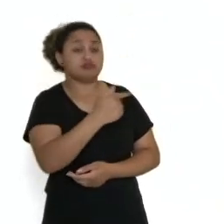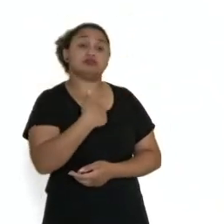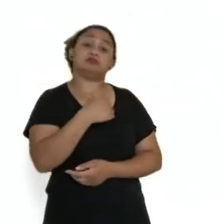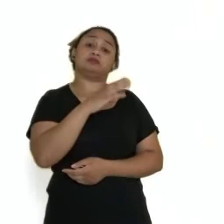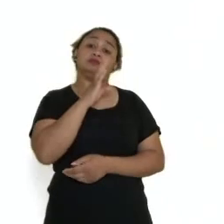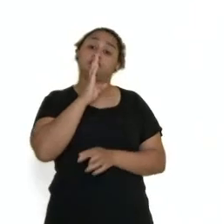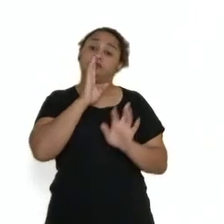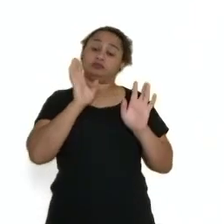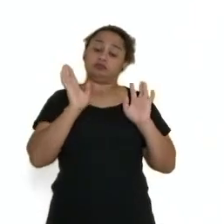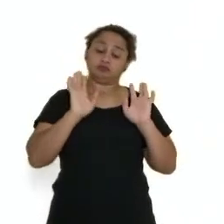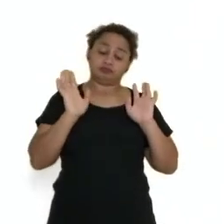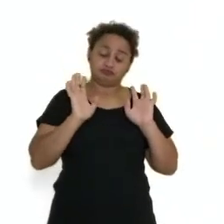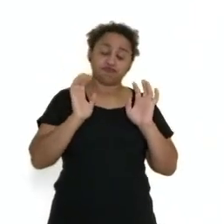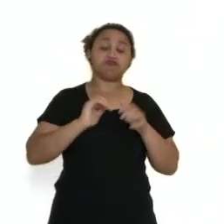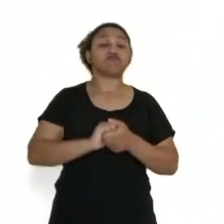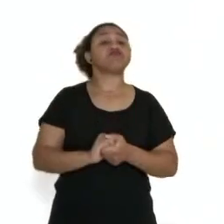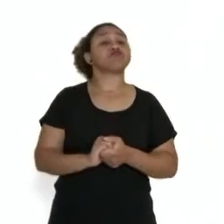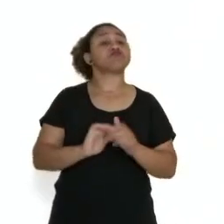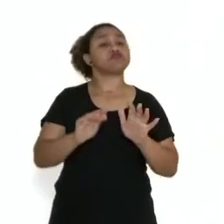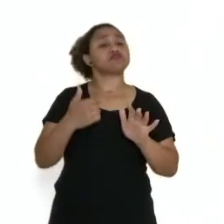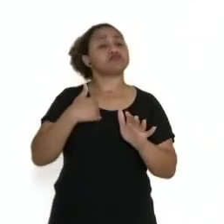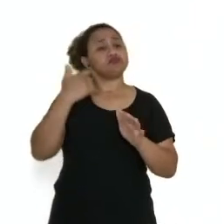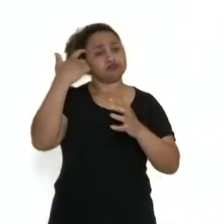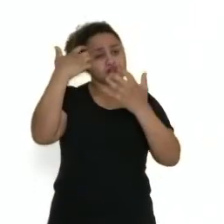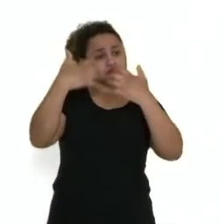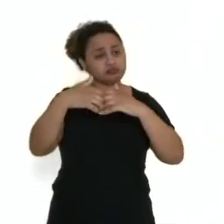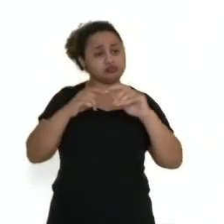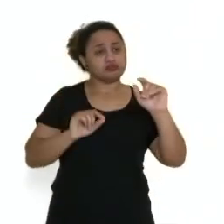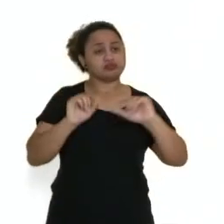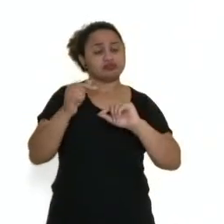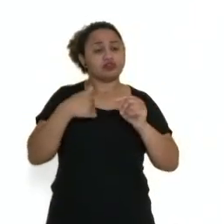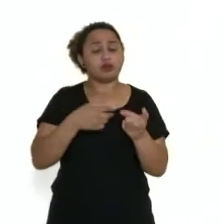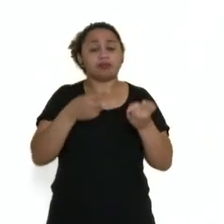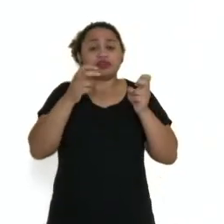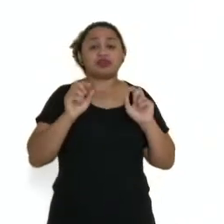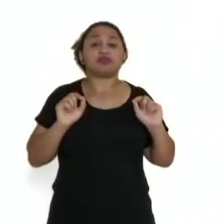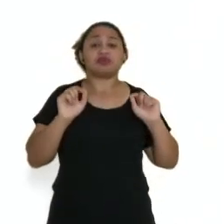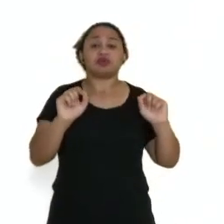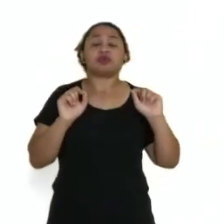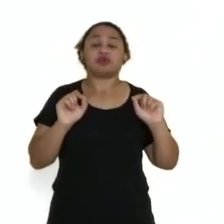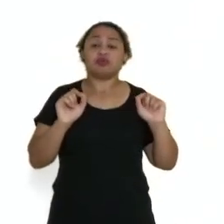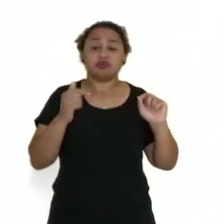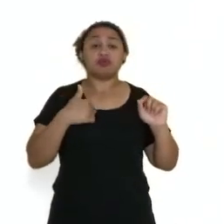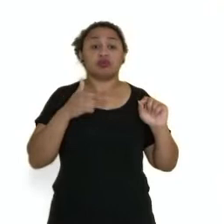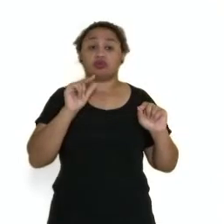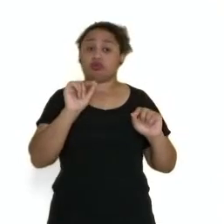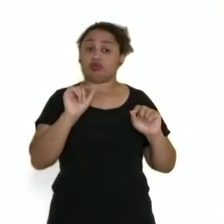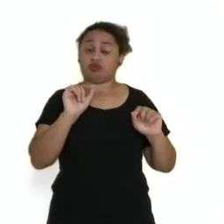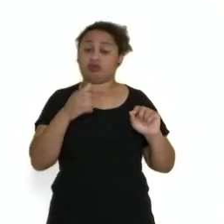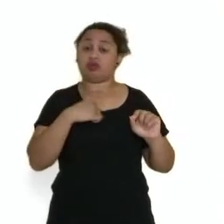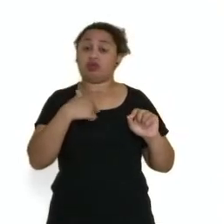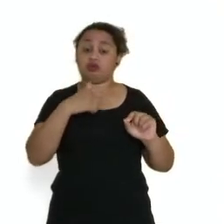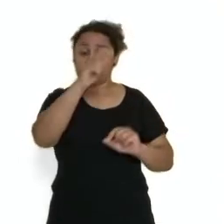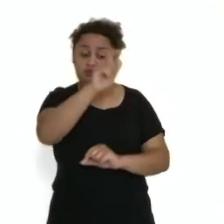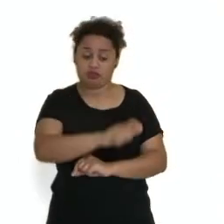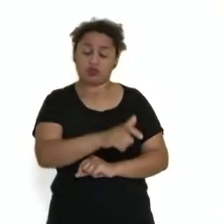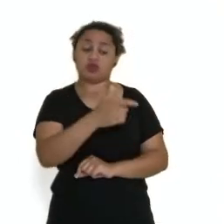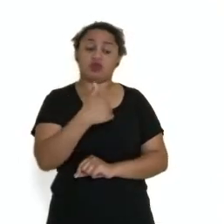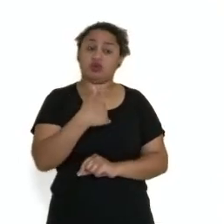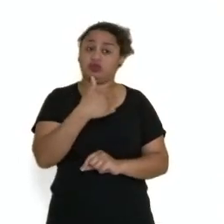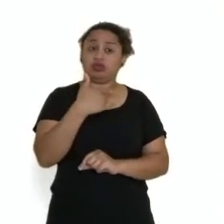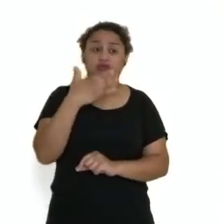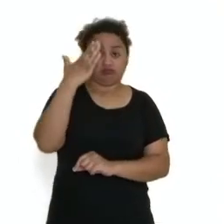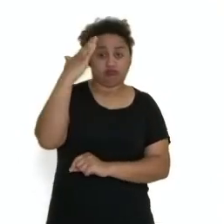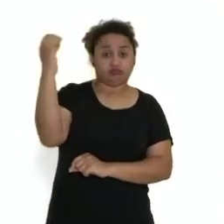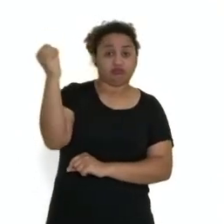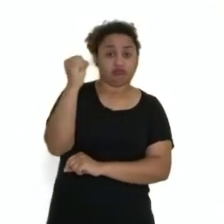calou-se. Comovido e, no mesmo instante, reconhecendo o disparate que era ter um homem tão